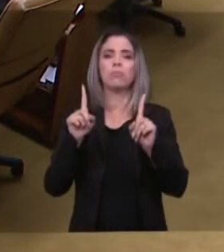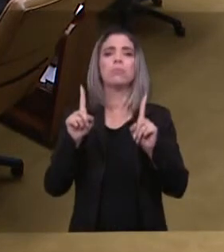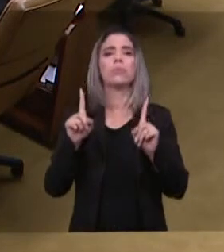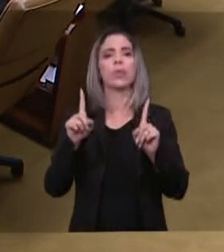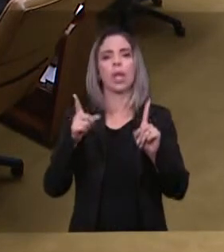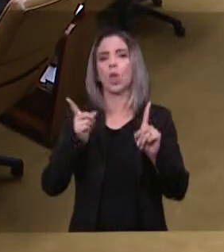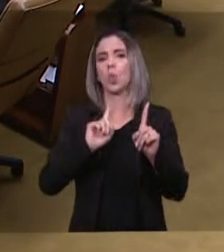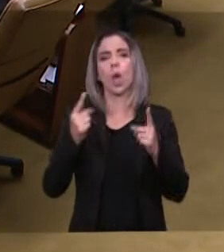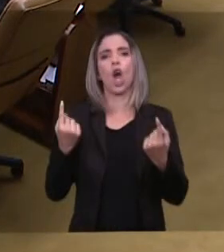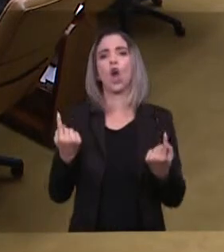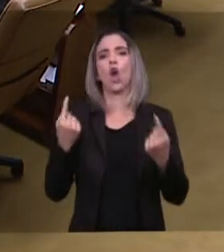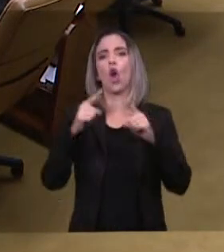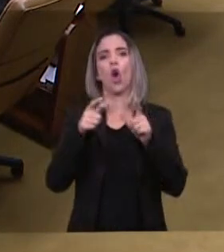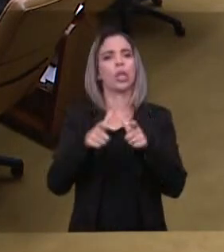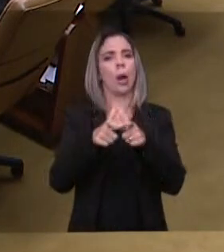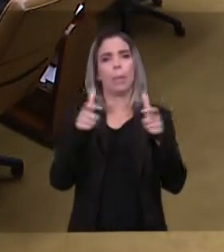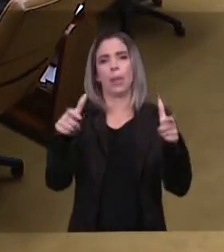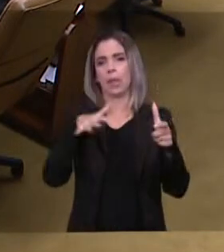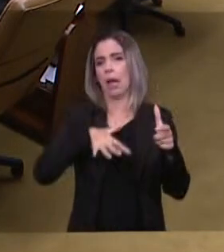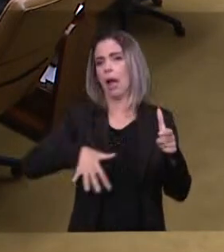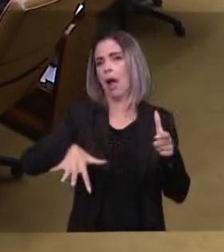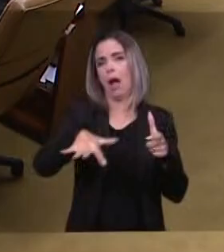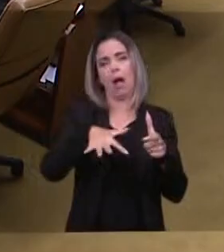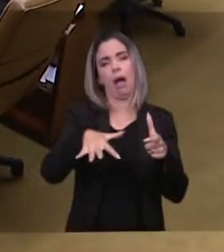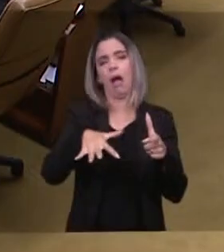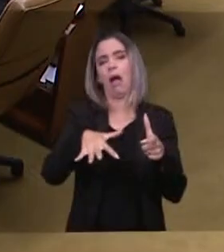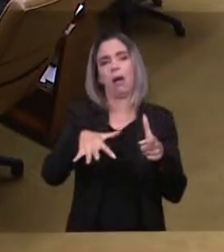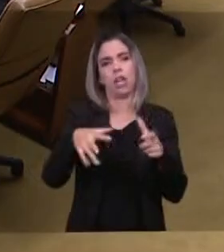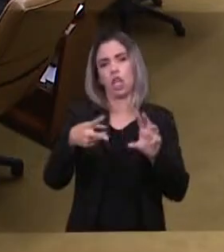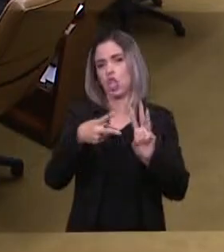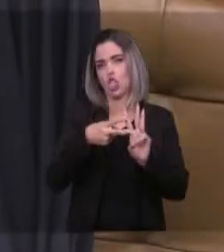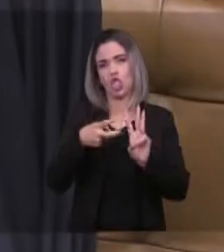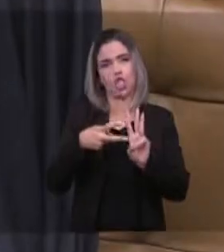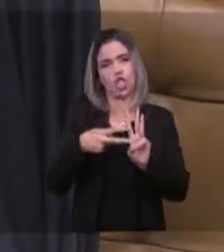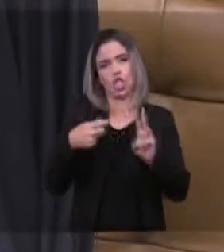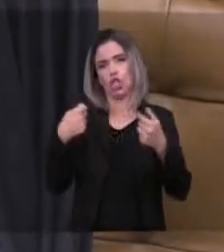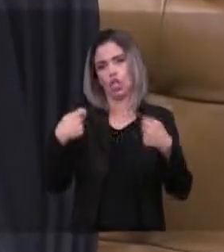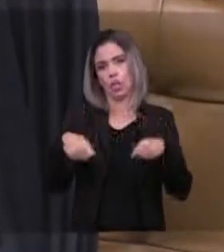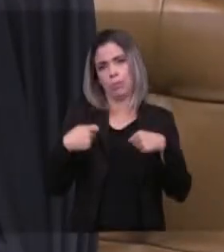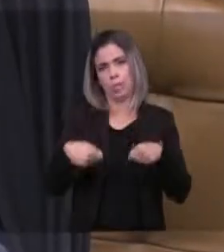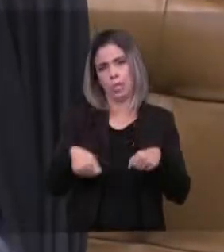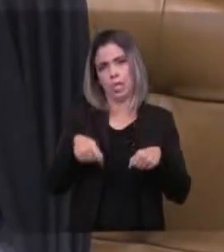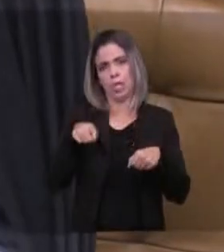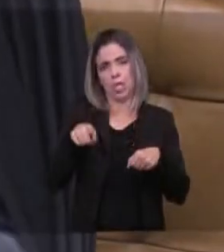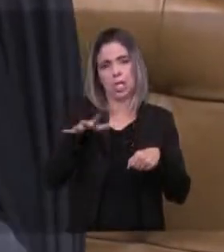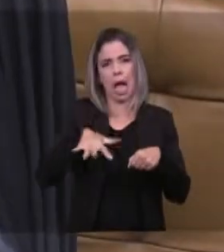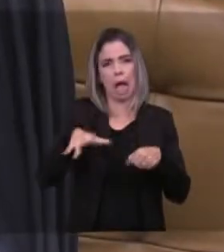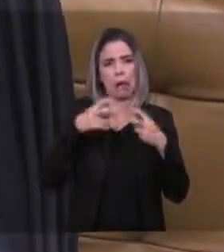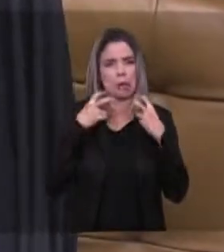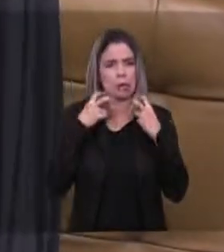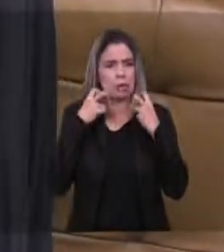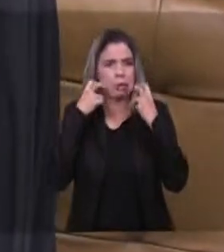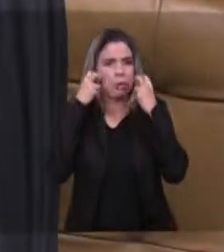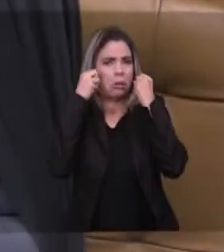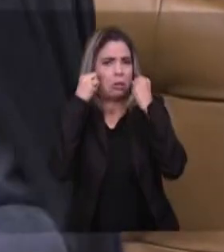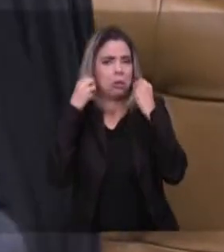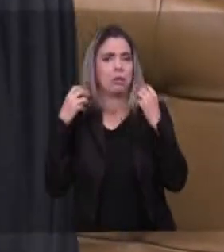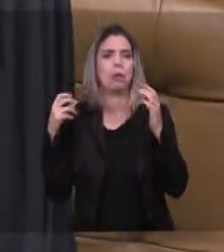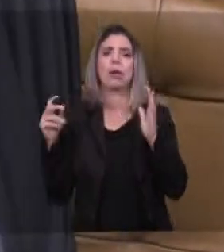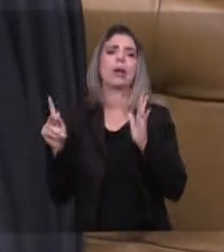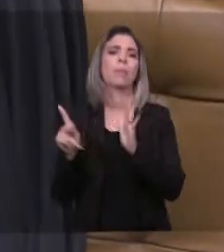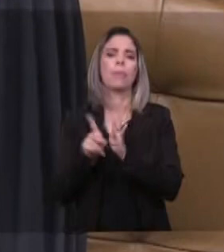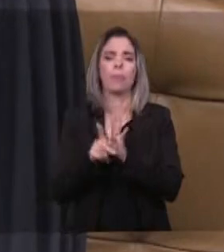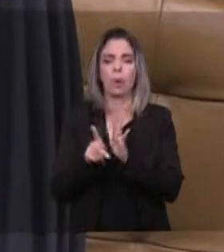de expansão de áreas onde estiver esse quadro de constrangimento, de constrente, de